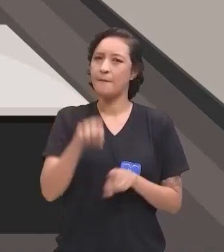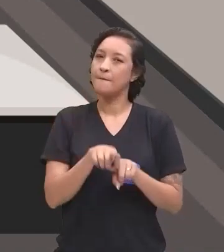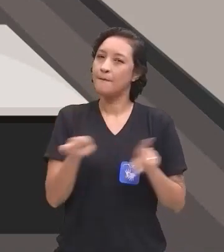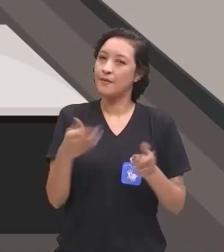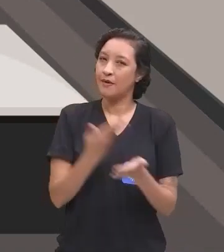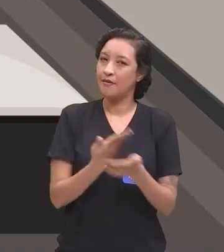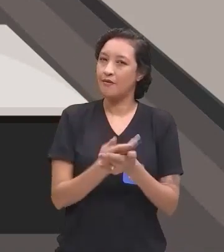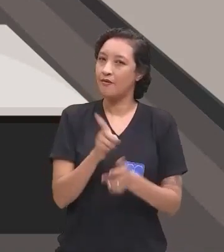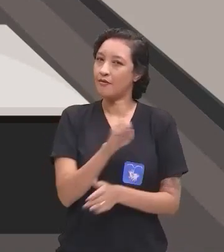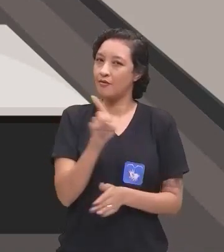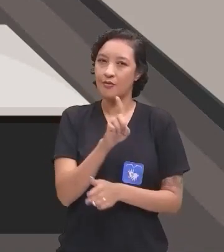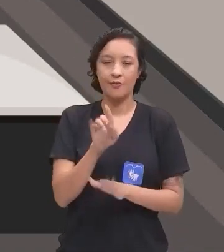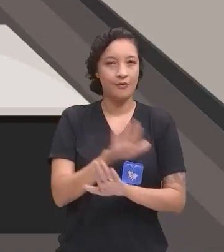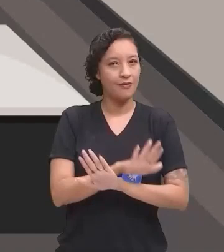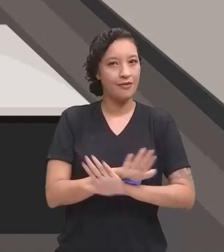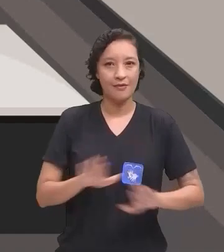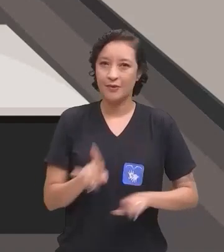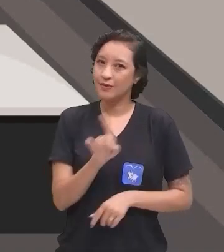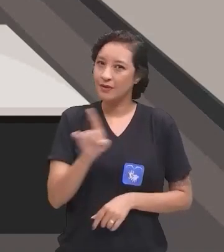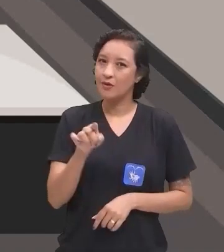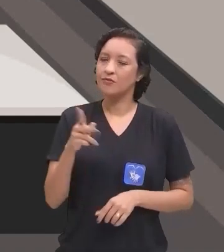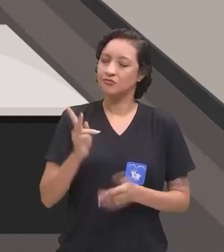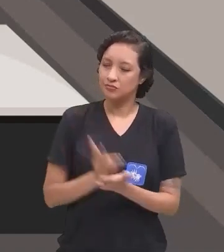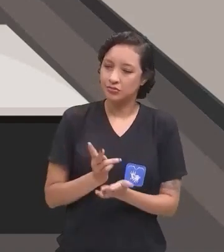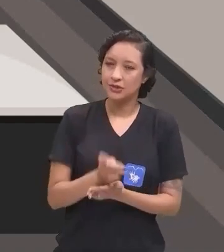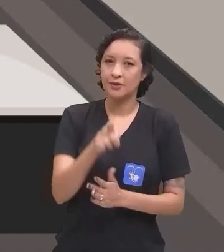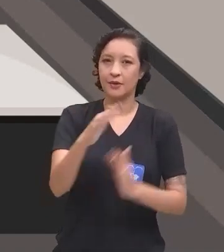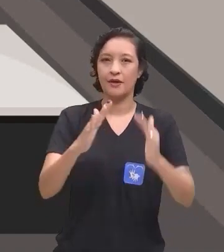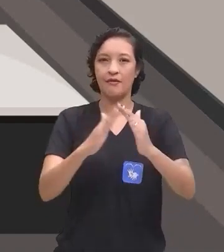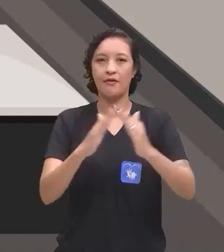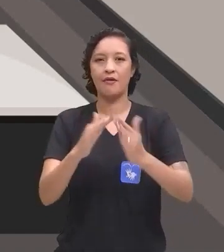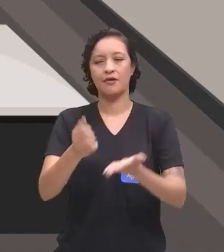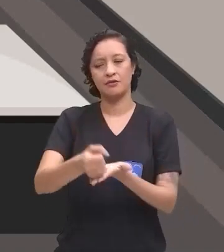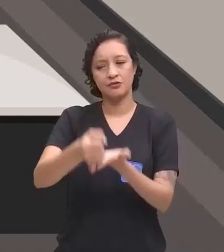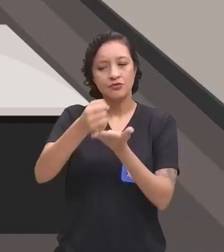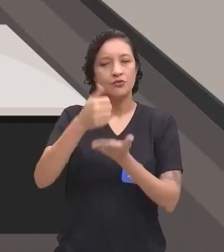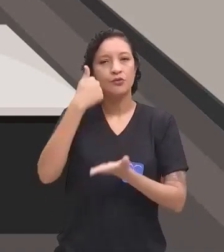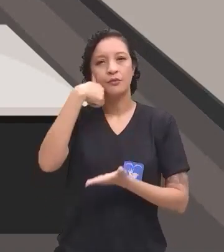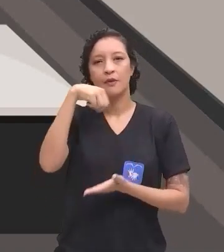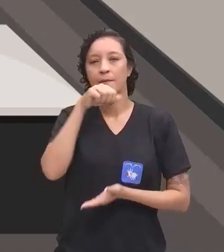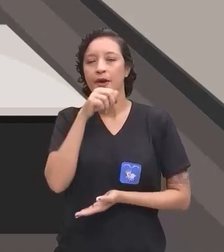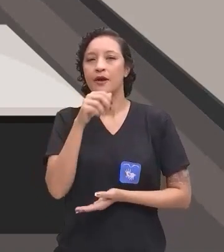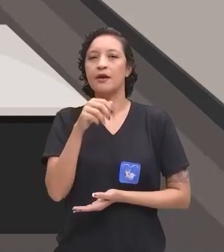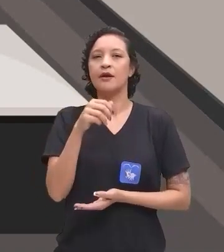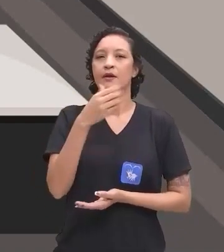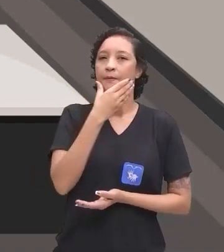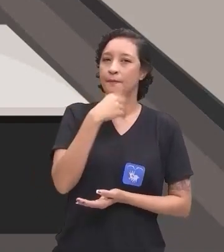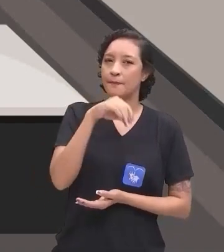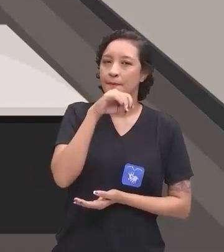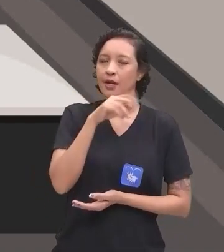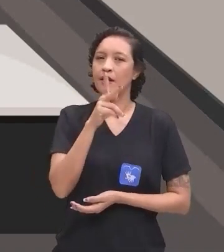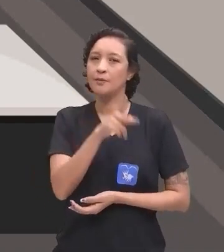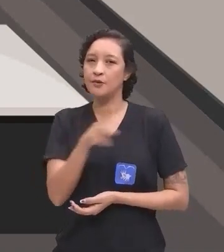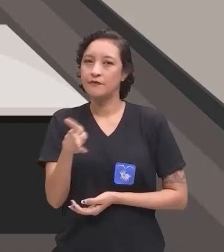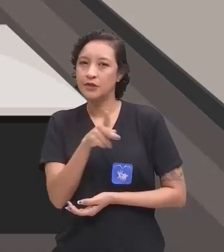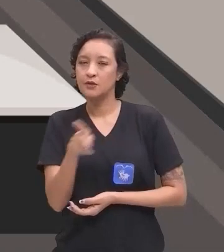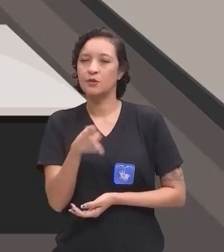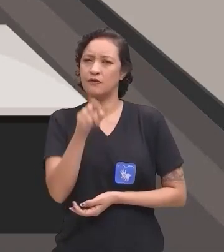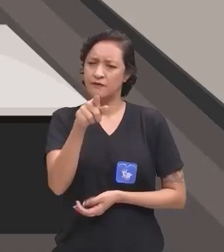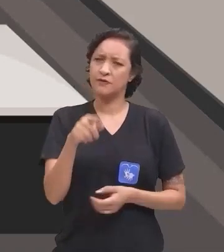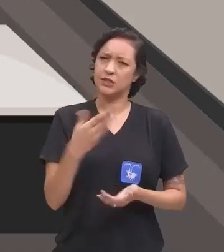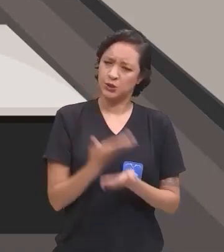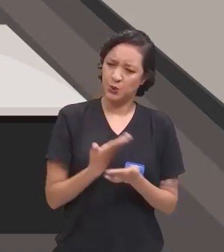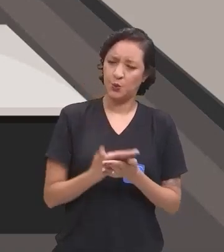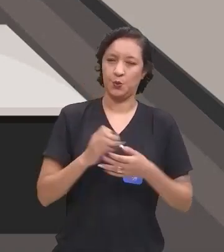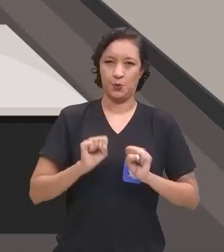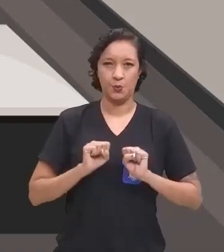hein? Ela continua aí na sua casa, com a ajuda do papai, da mamãe, da sua professora. Estude e se empenhe